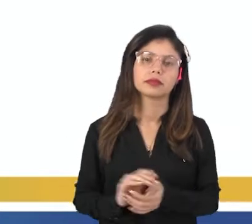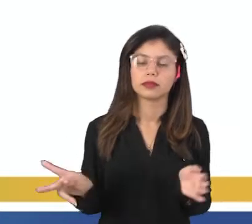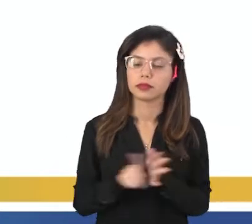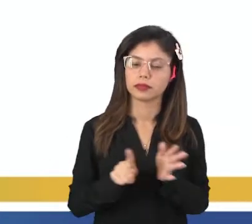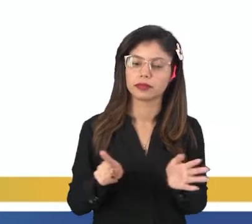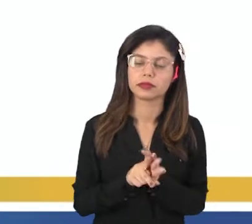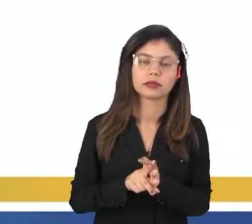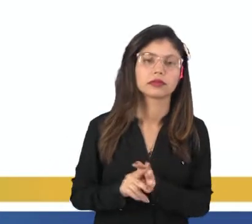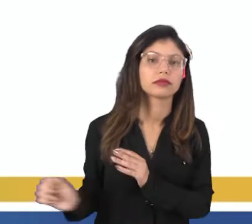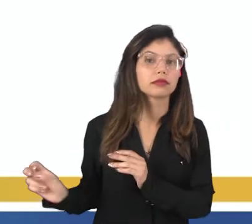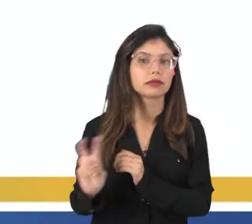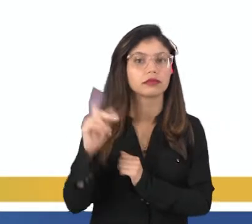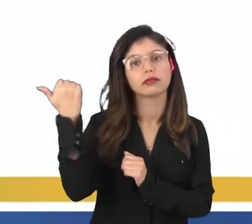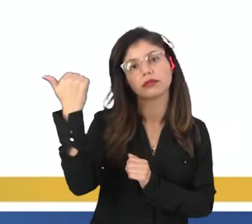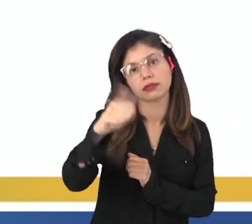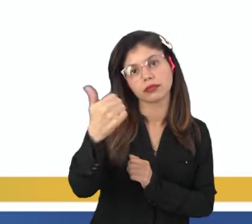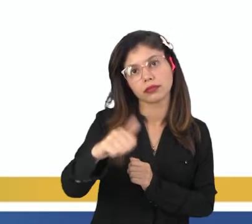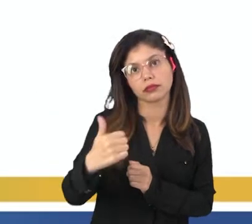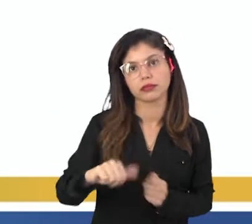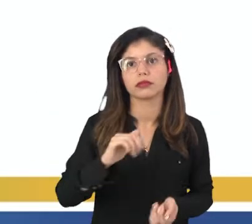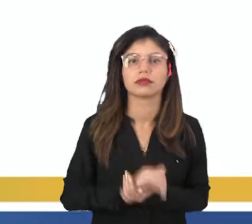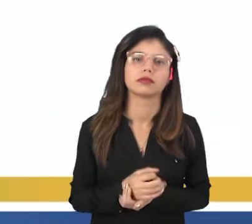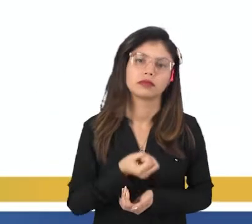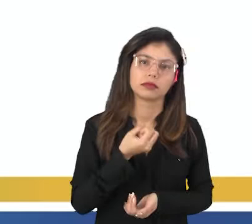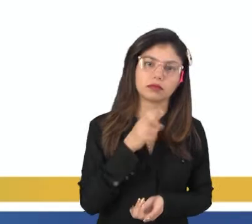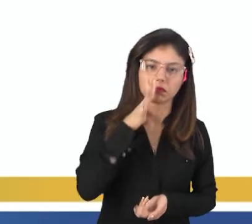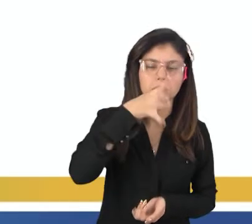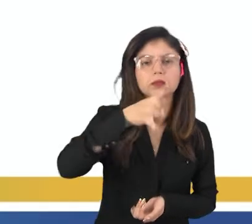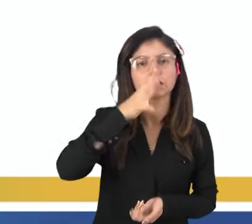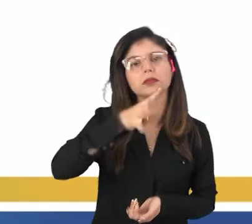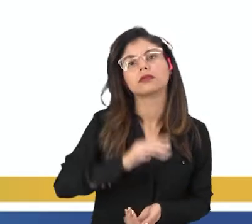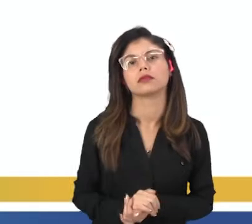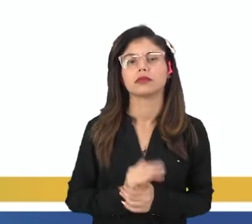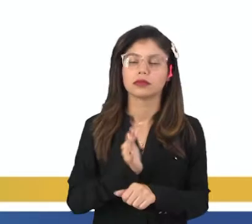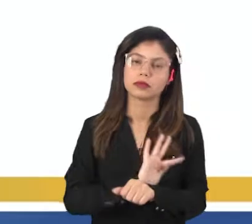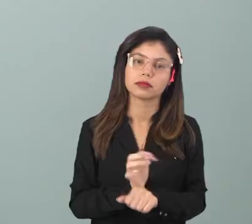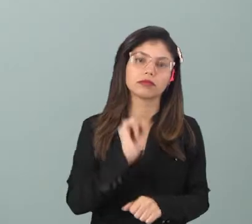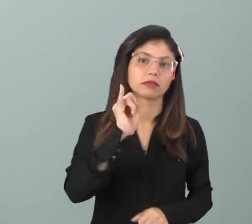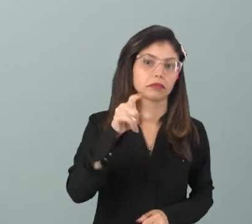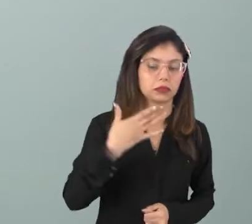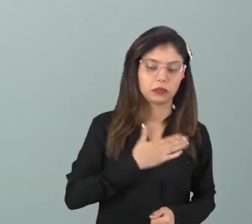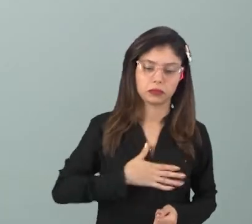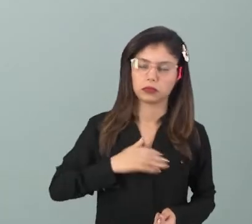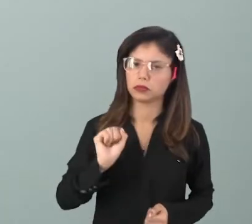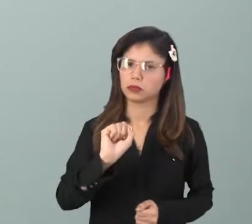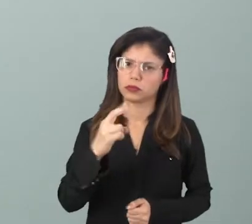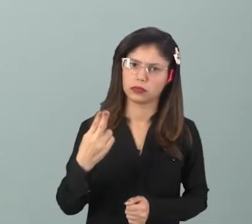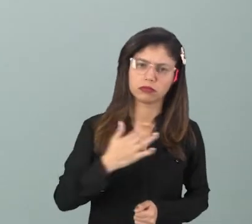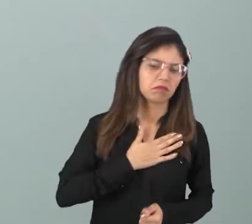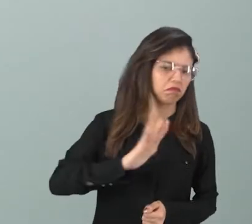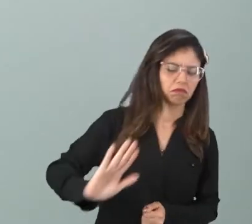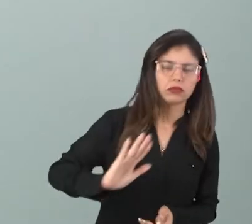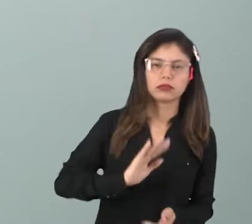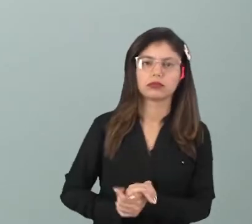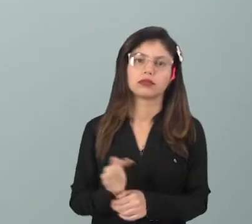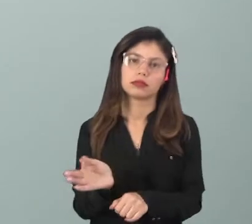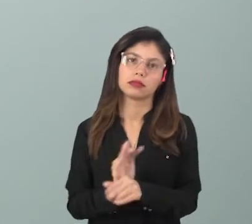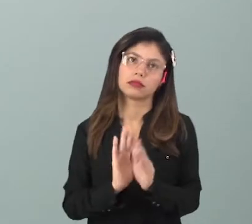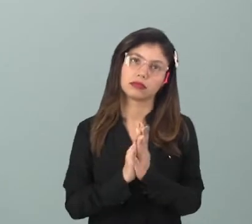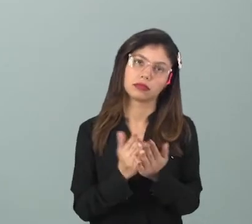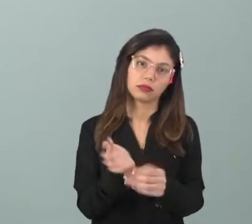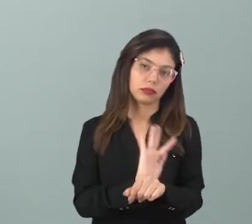posicionamento dela uma avaliação e sobre o filme e verificar se você se interessa ou não é